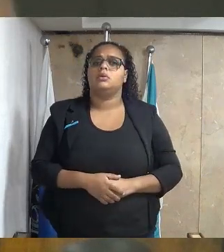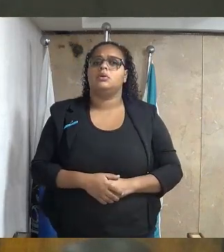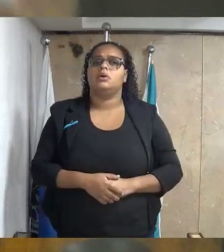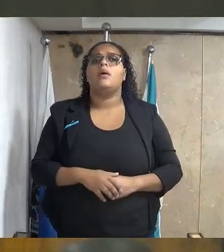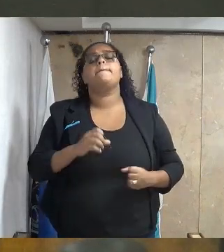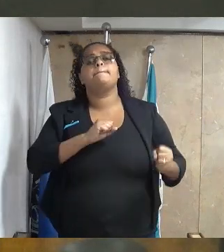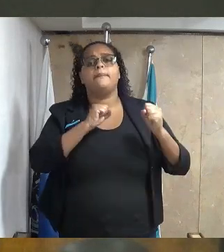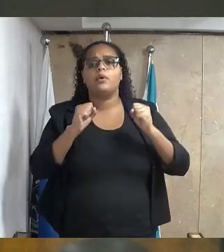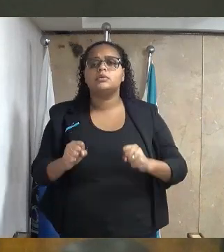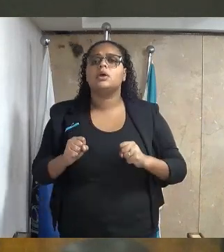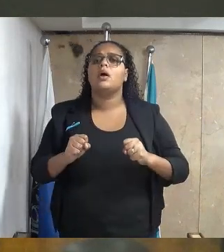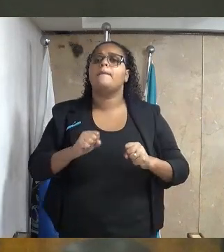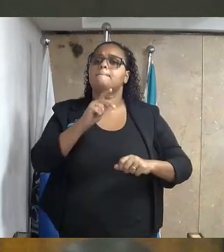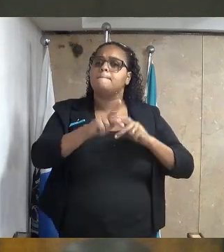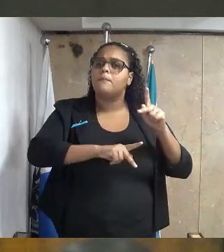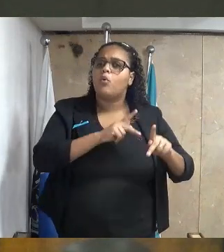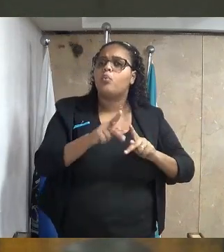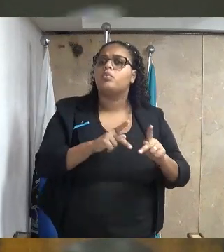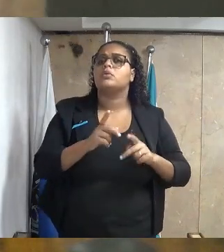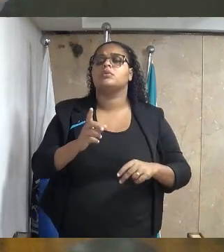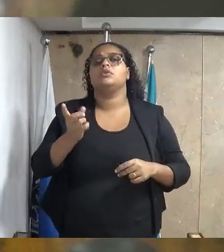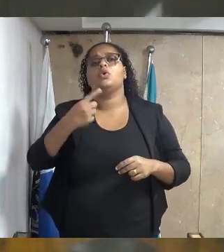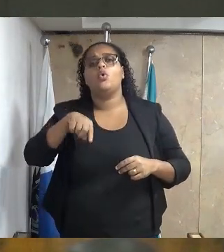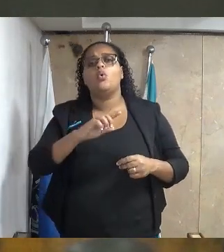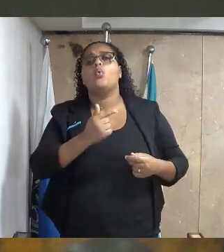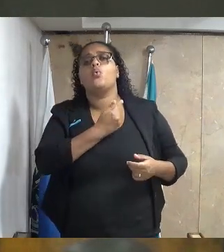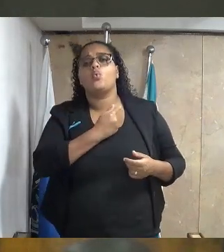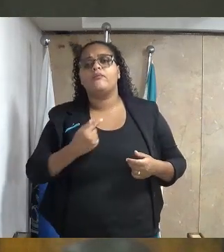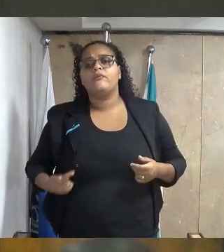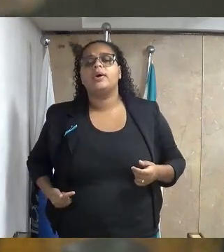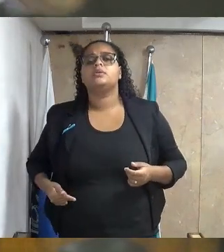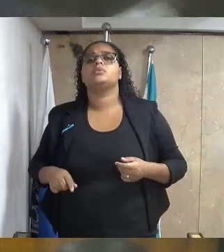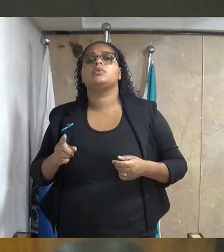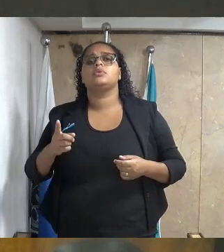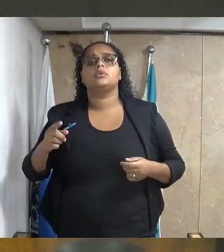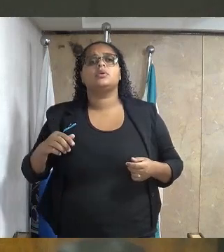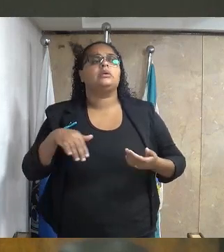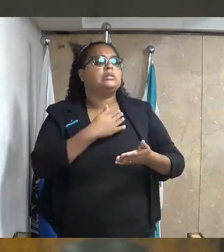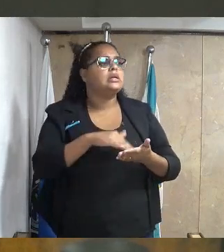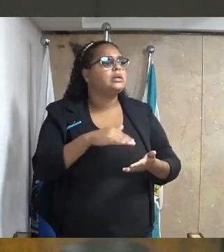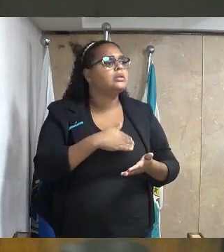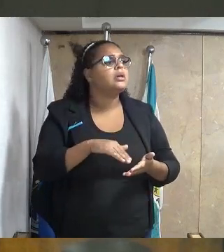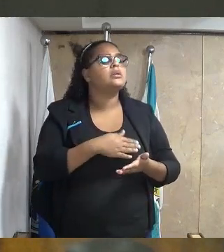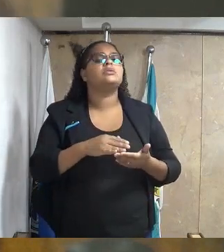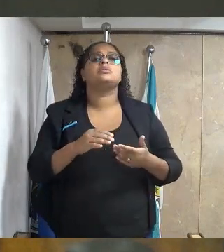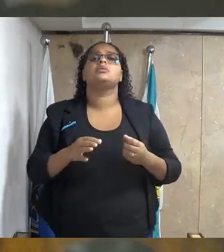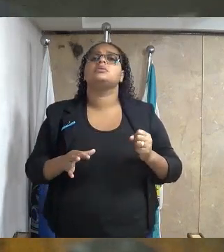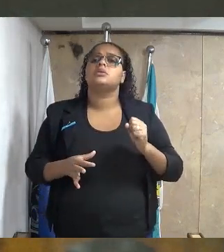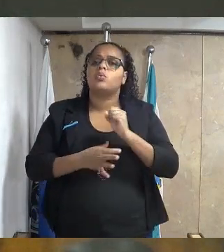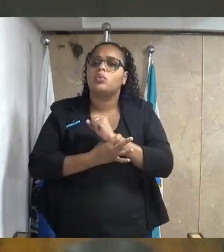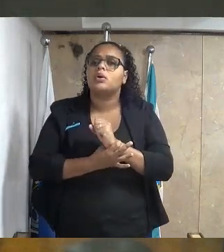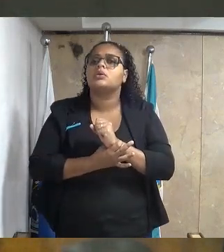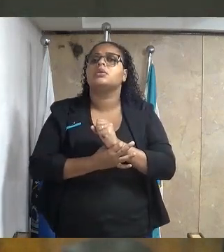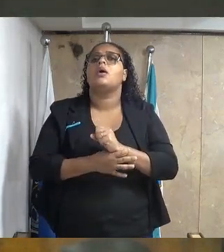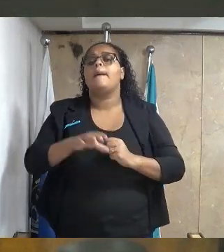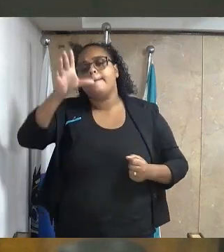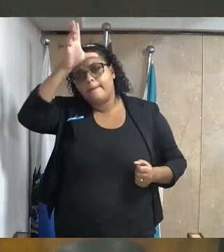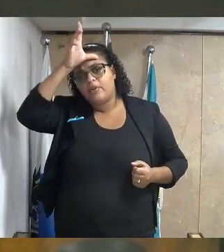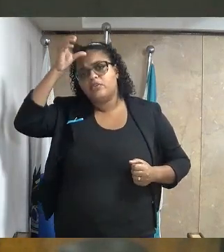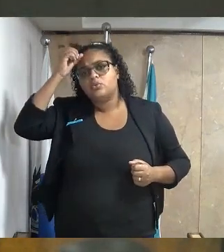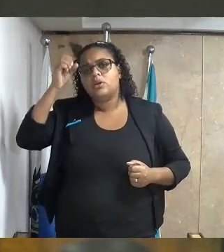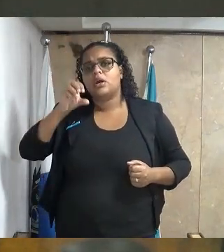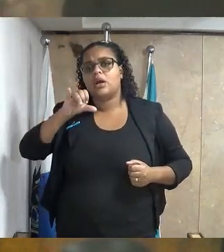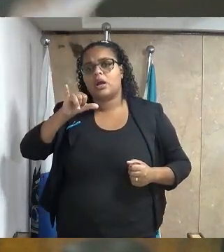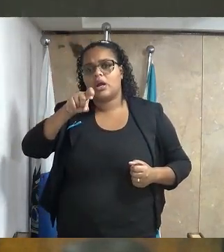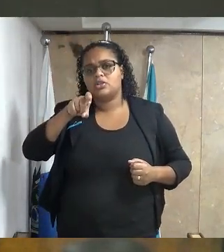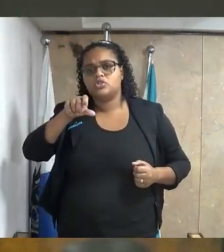O poder público tem que se manifestar, o governo do estado, a Secretaria de Segurança, a própria Prefeitura de Duque de